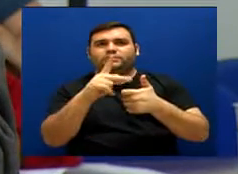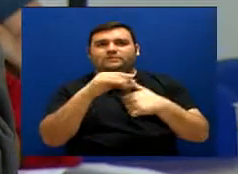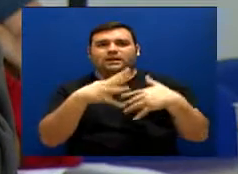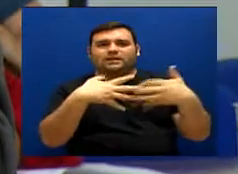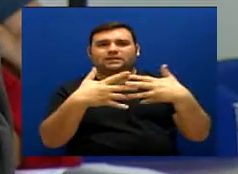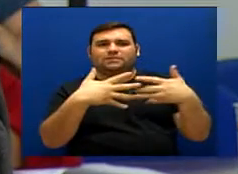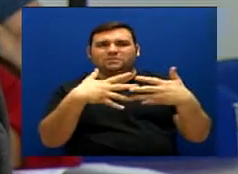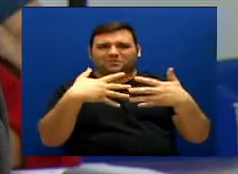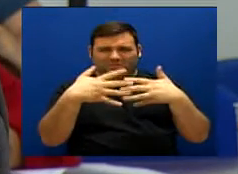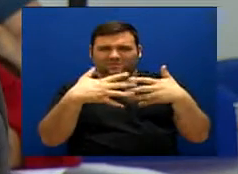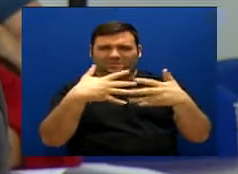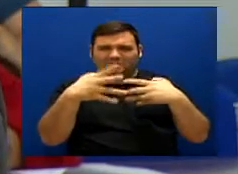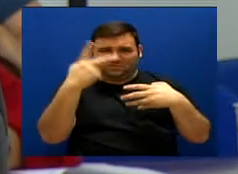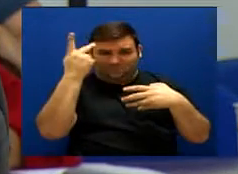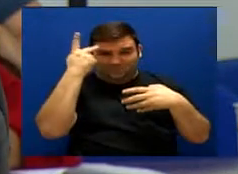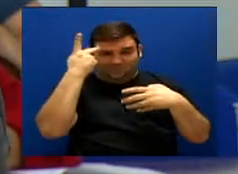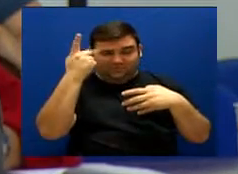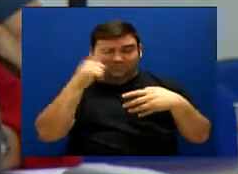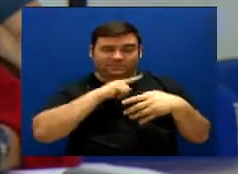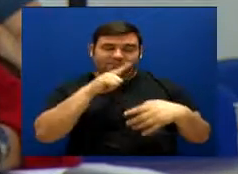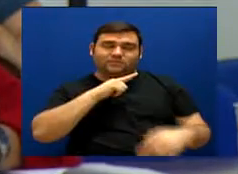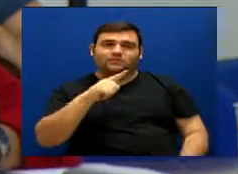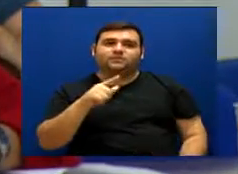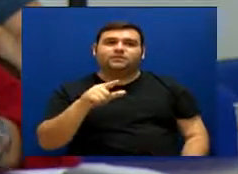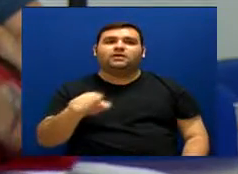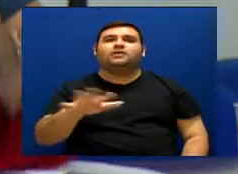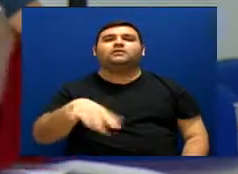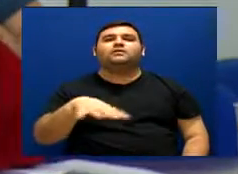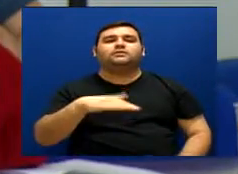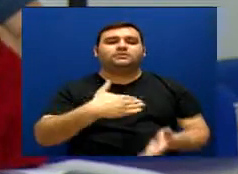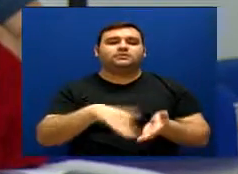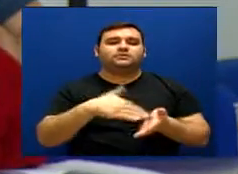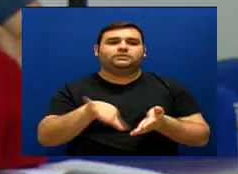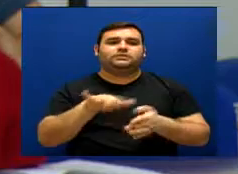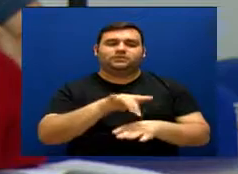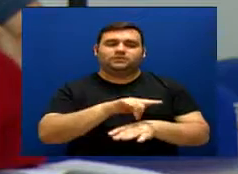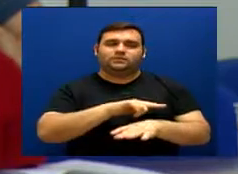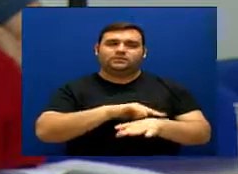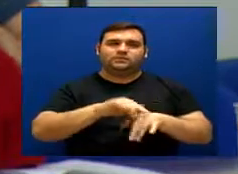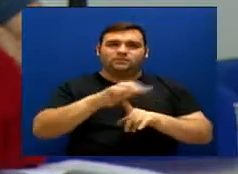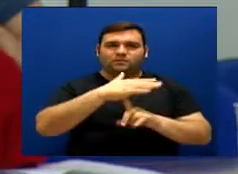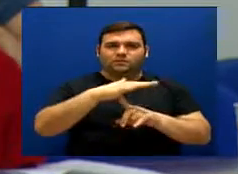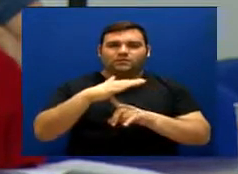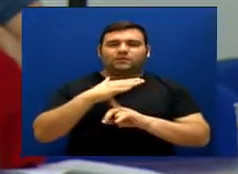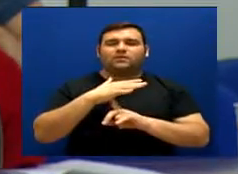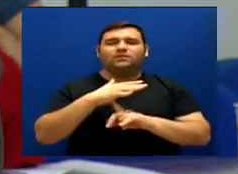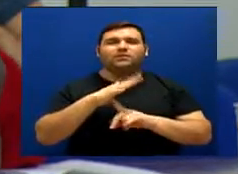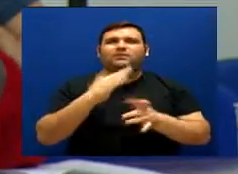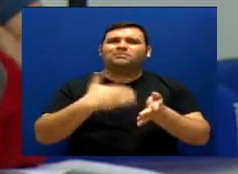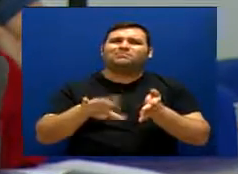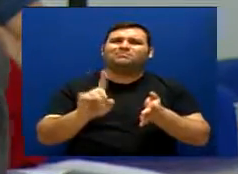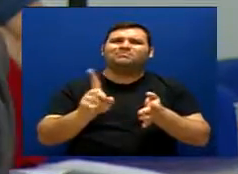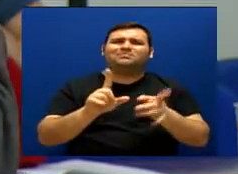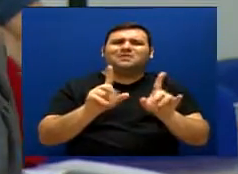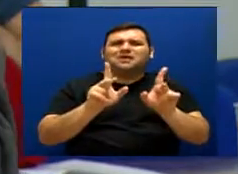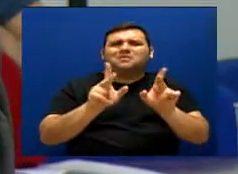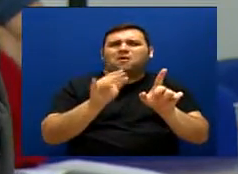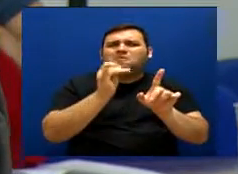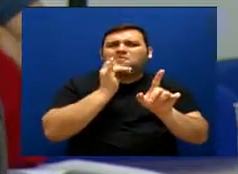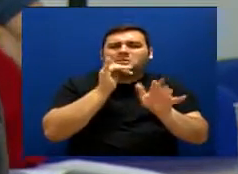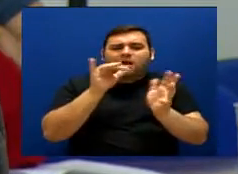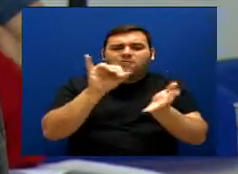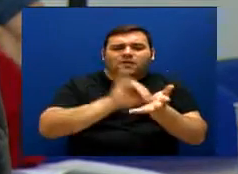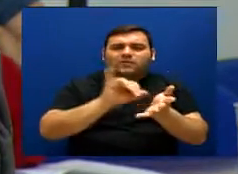terminal São Paulo, tem ali a Secretaria de Educação do Meio Ambiente, secretaria não, uma espécie